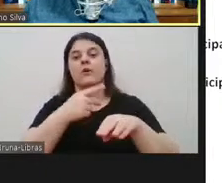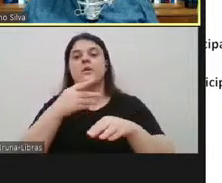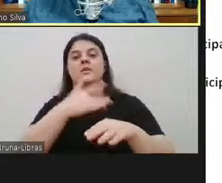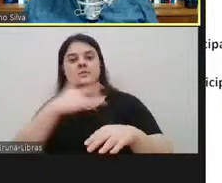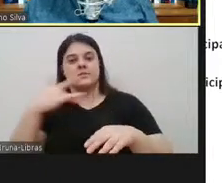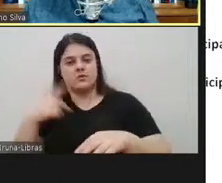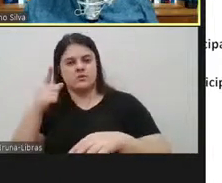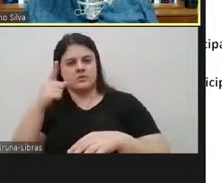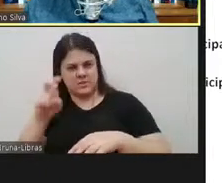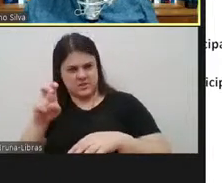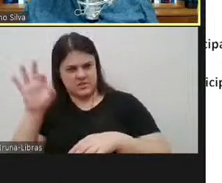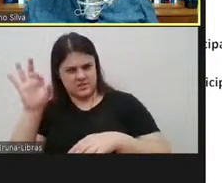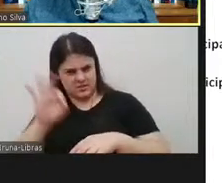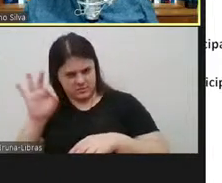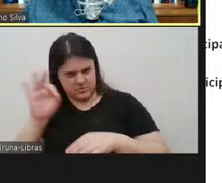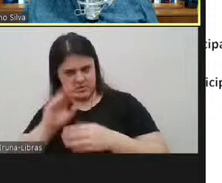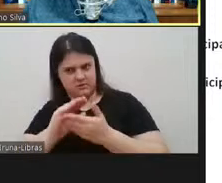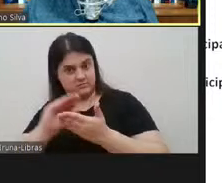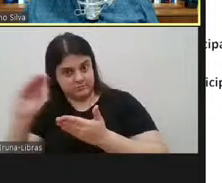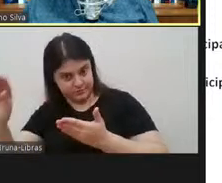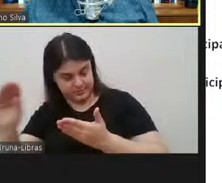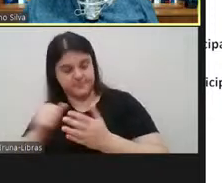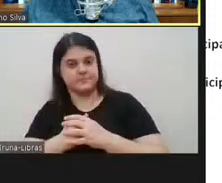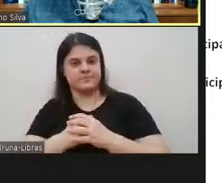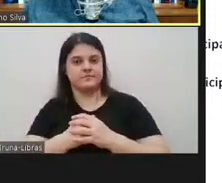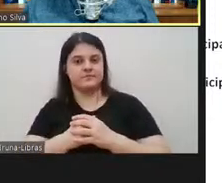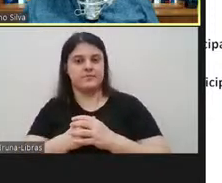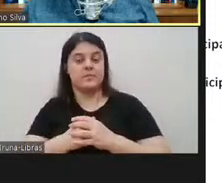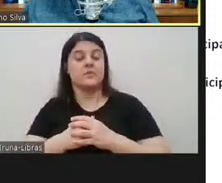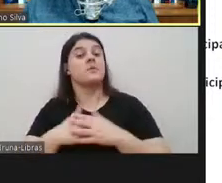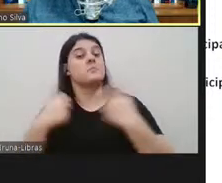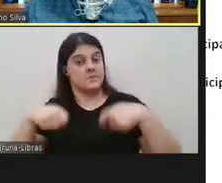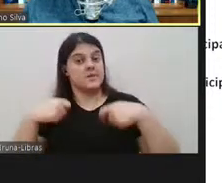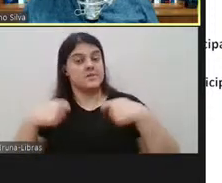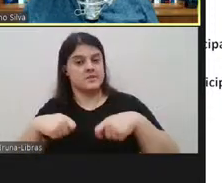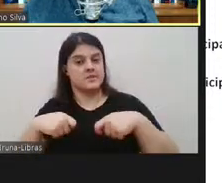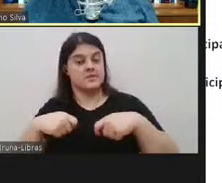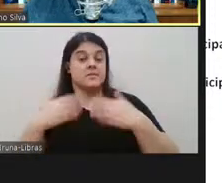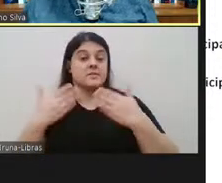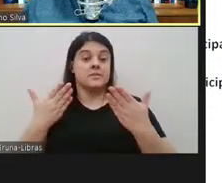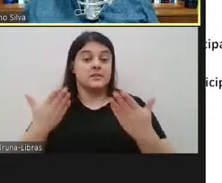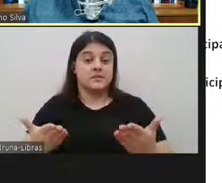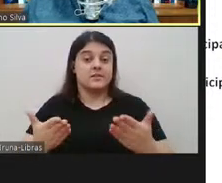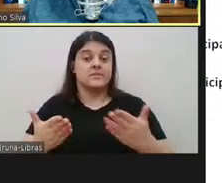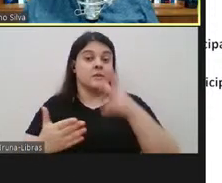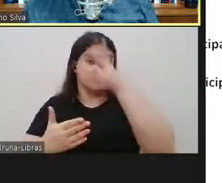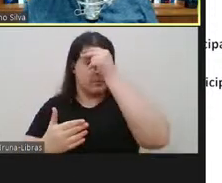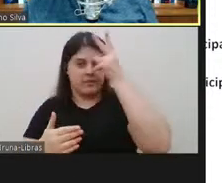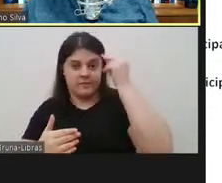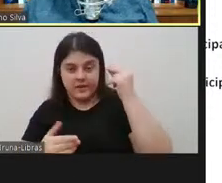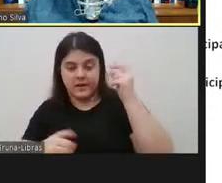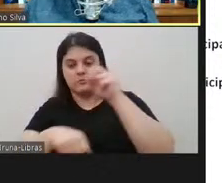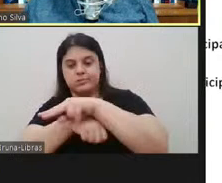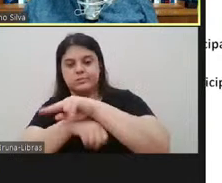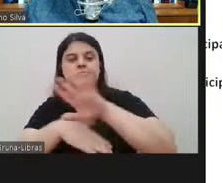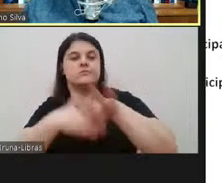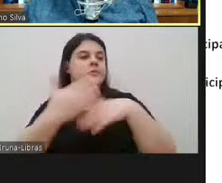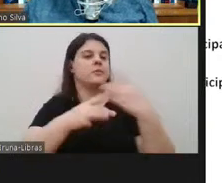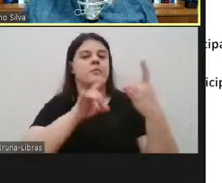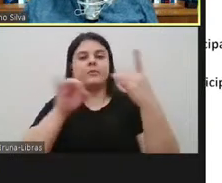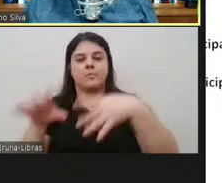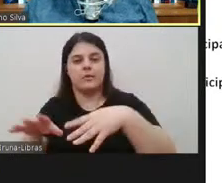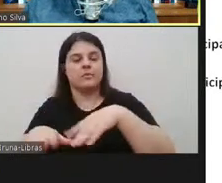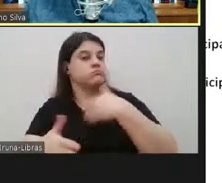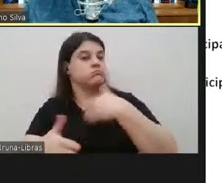quinze por cento não me falha a memória do município né tem que ser direcionado para isso então entra Prefeito sai Prefeito entra o vento